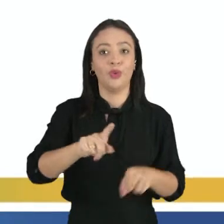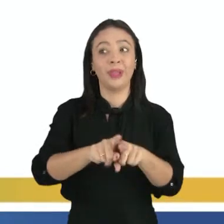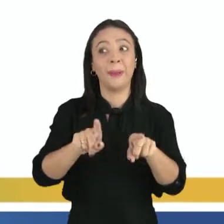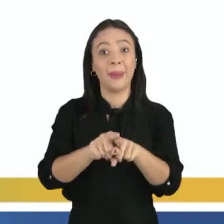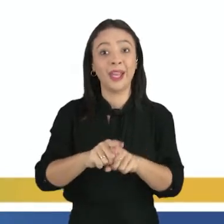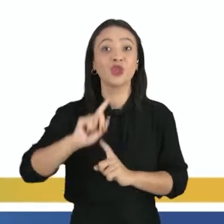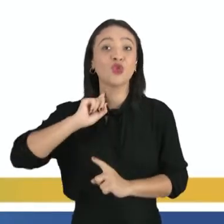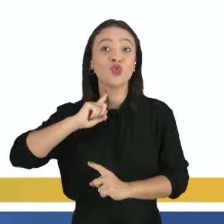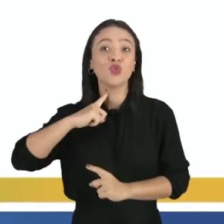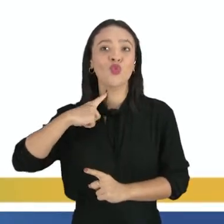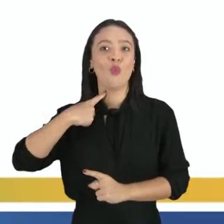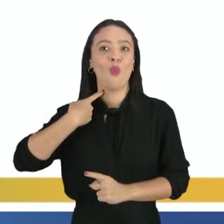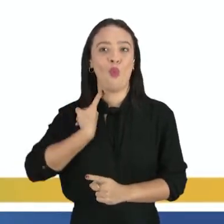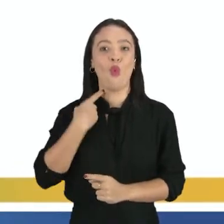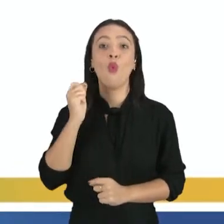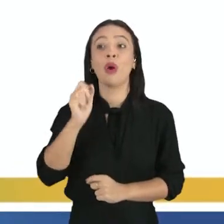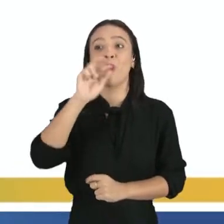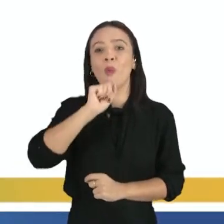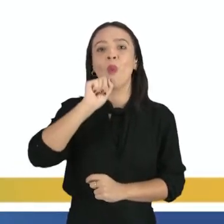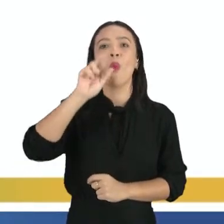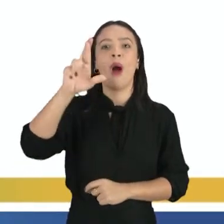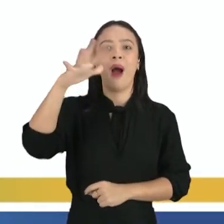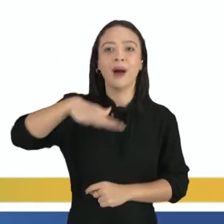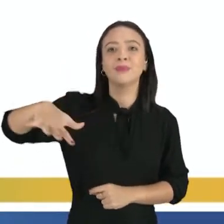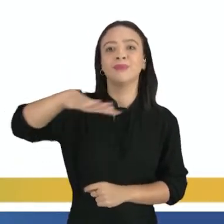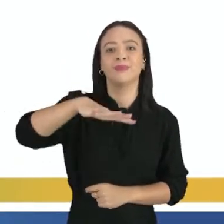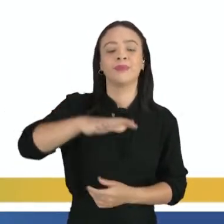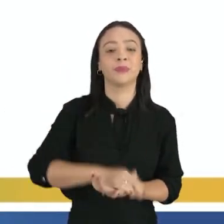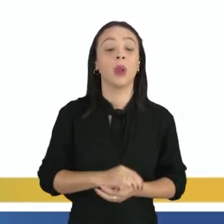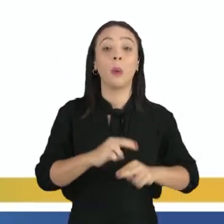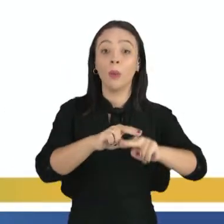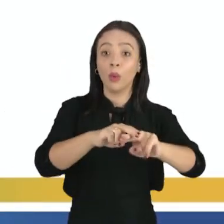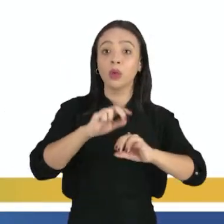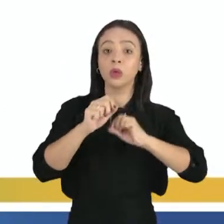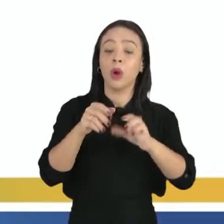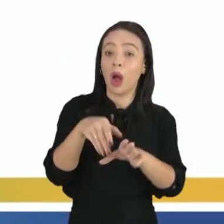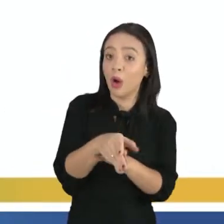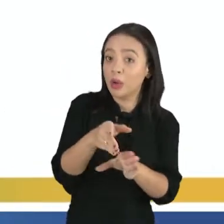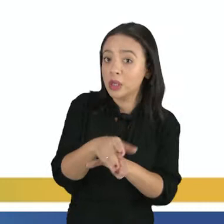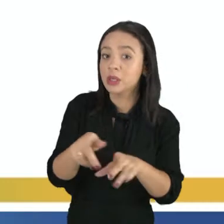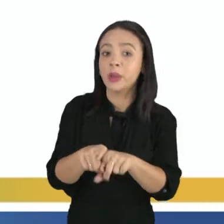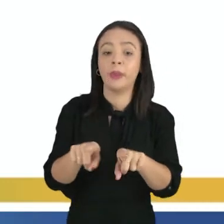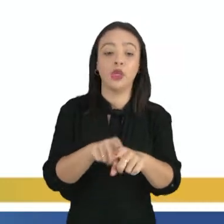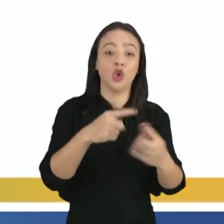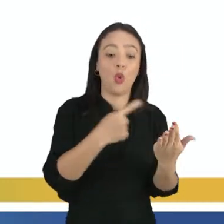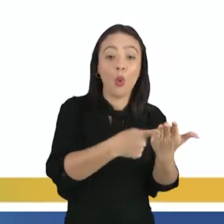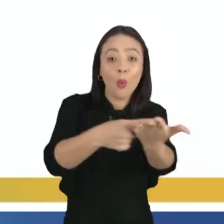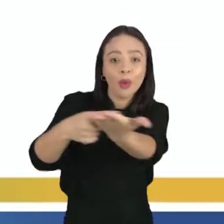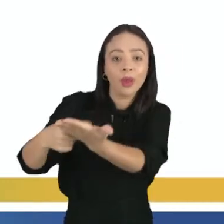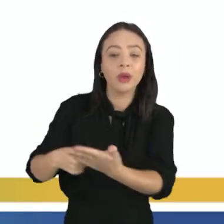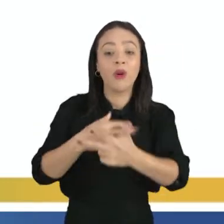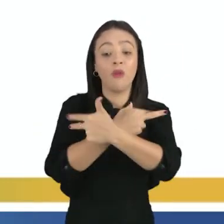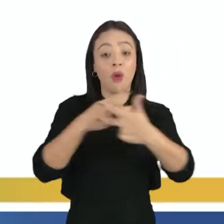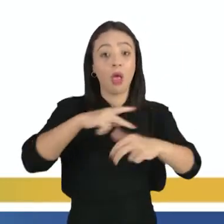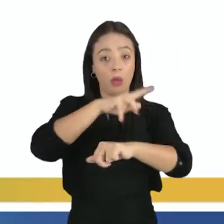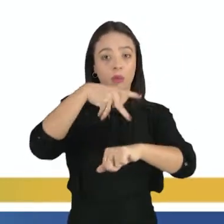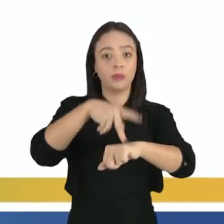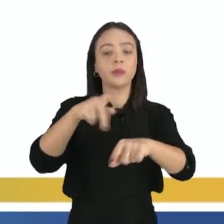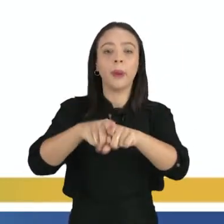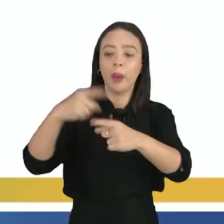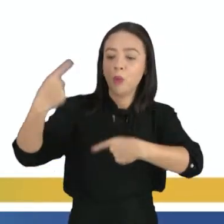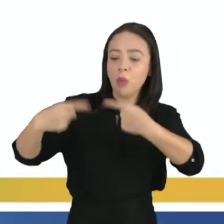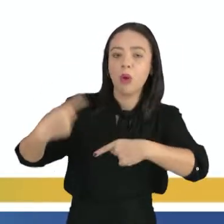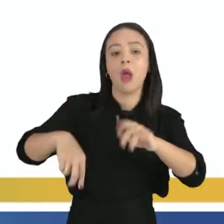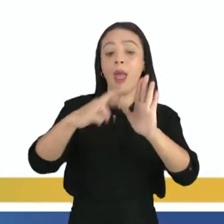poluentes. Então, a recomendação, inclusive por tratados internacionais, né, por